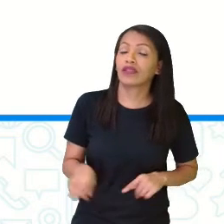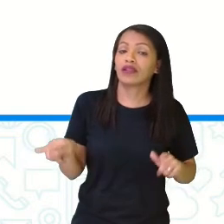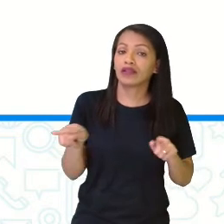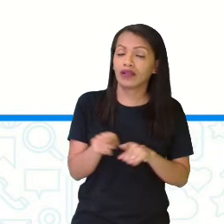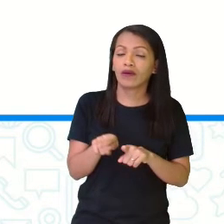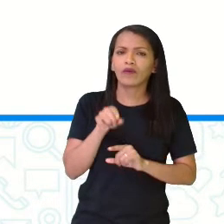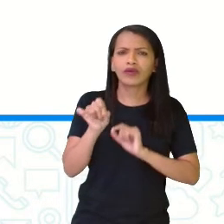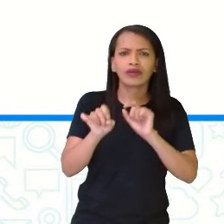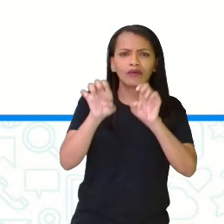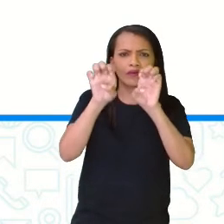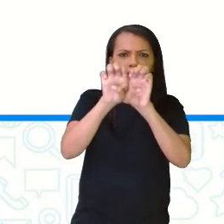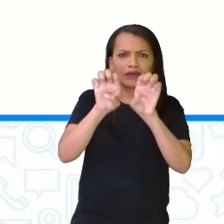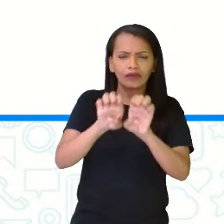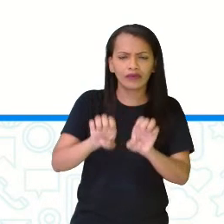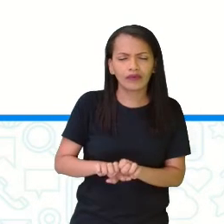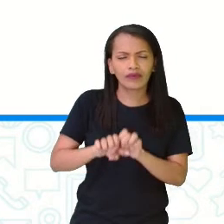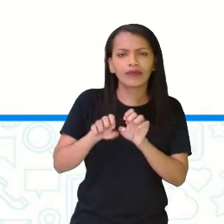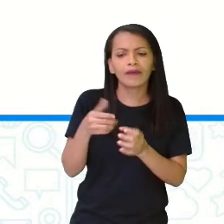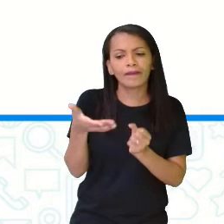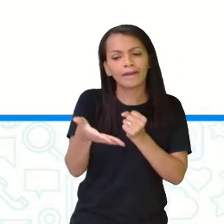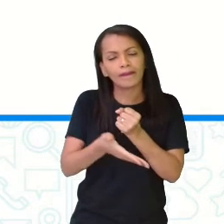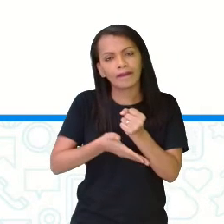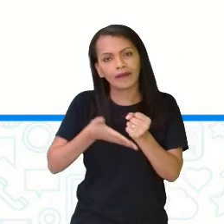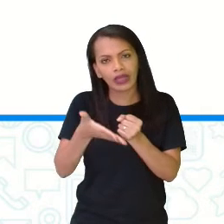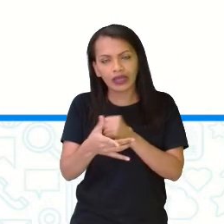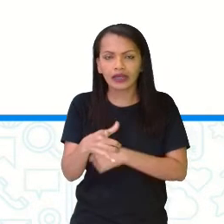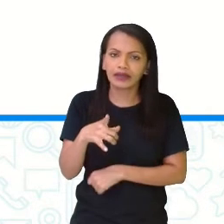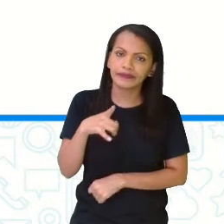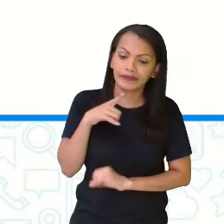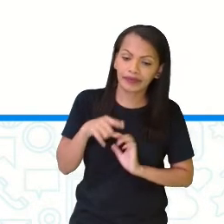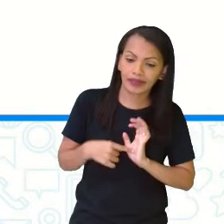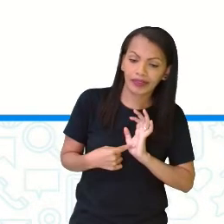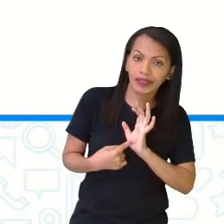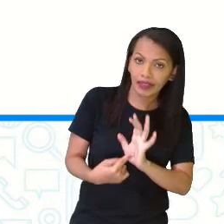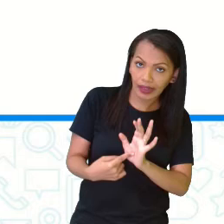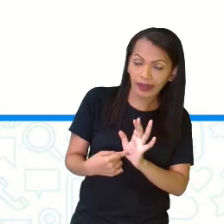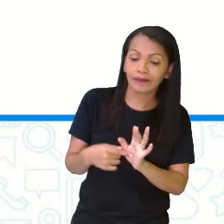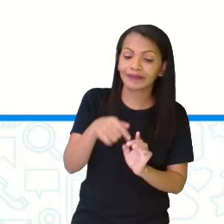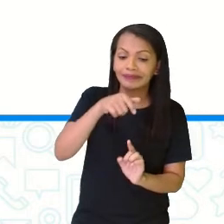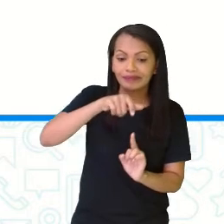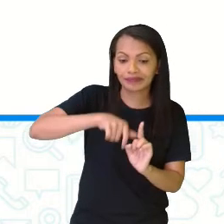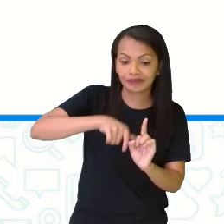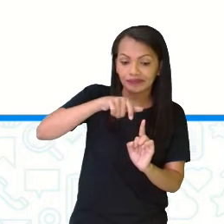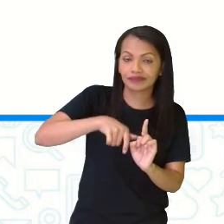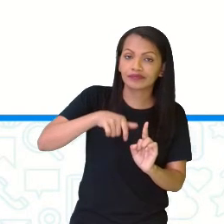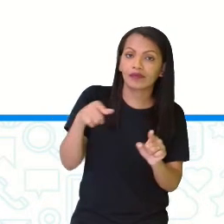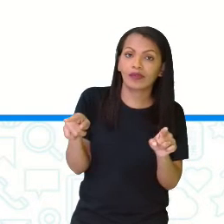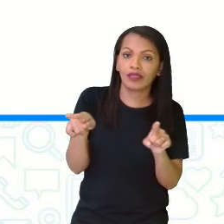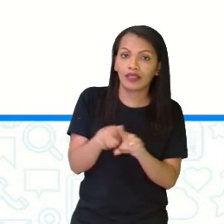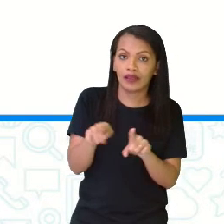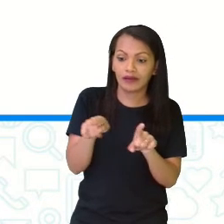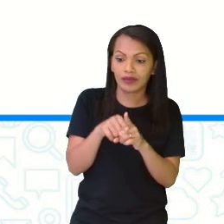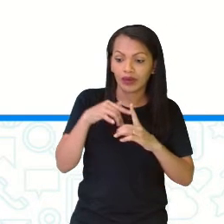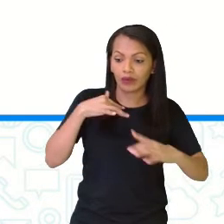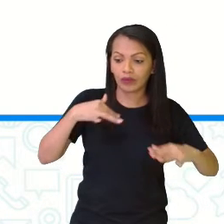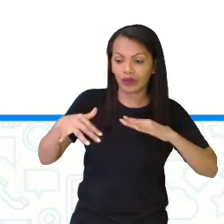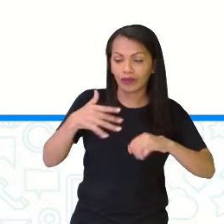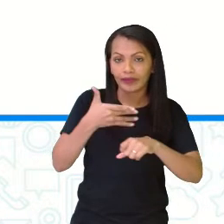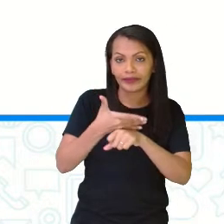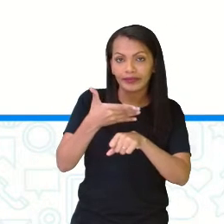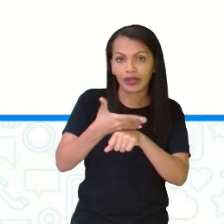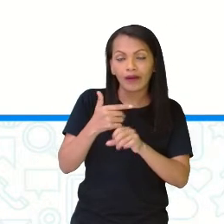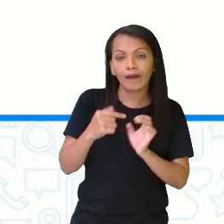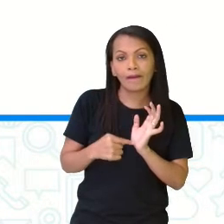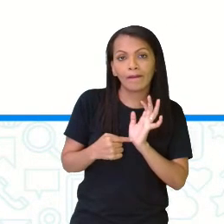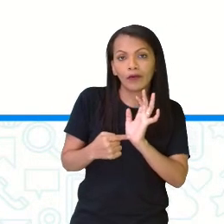interna básica. Tem a apresentação, faz a exposição tanto dos personagens quanto da ação a ser desenvolvida. Eu mostrei isso